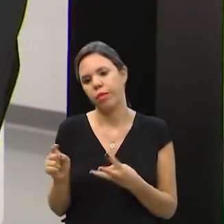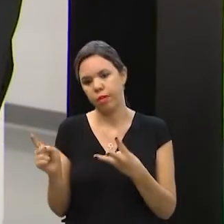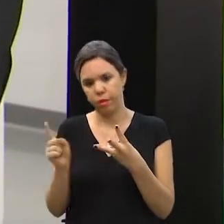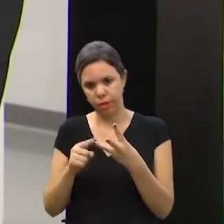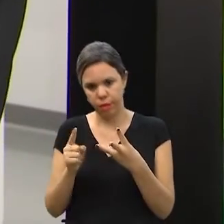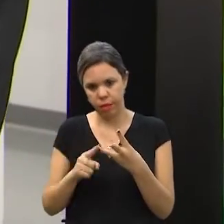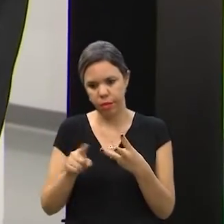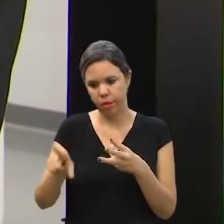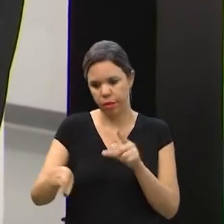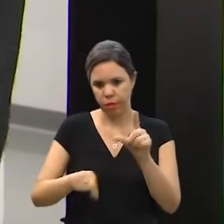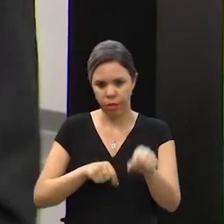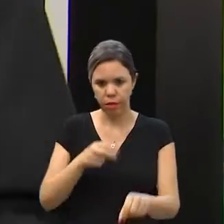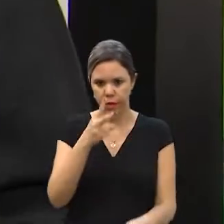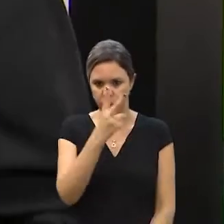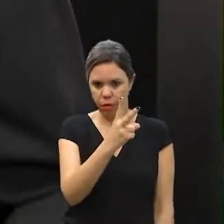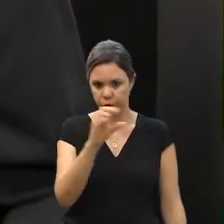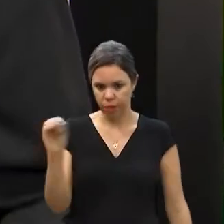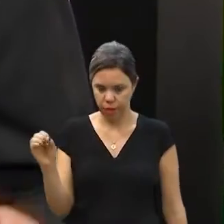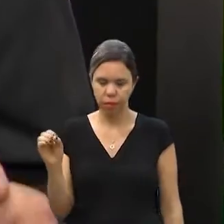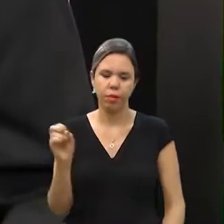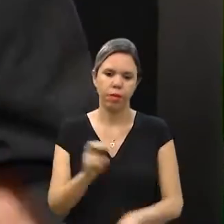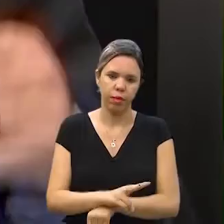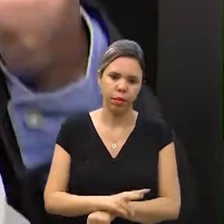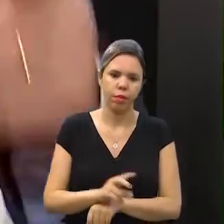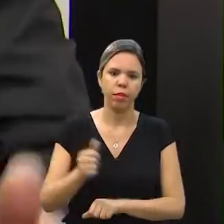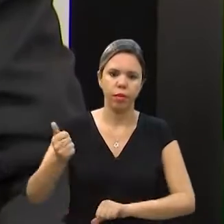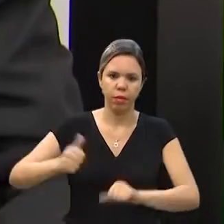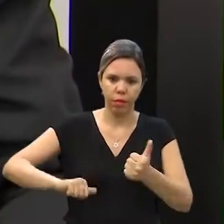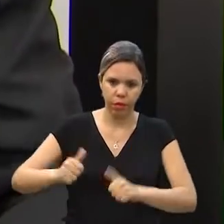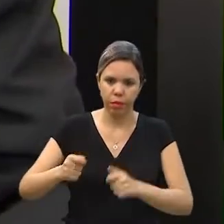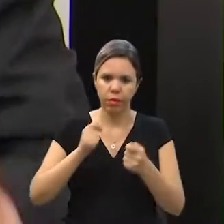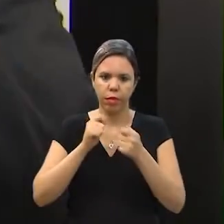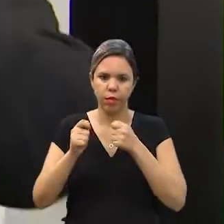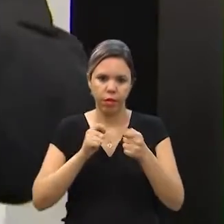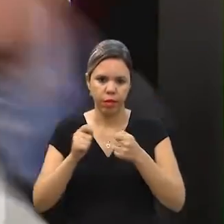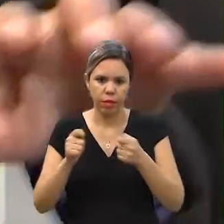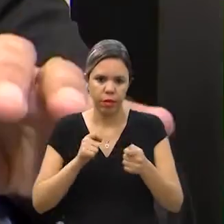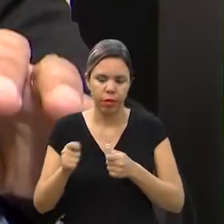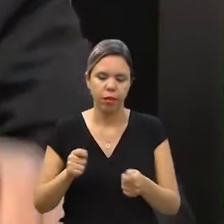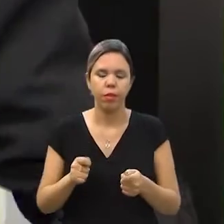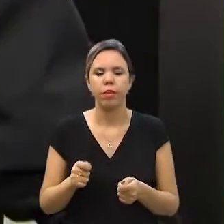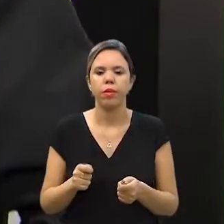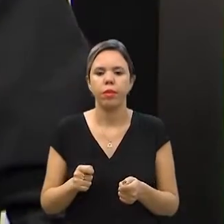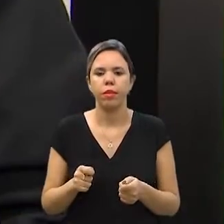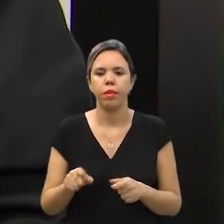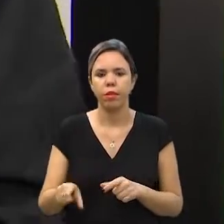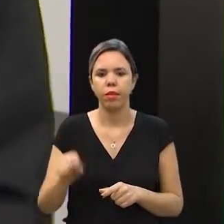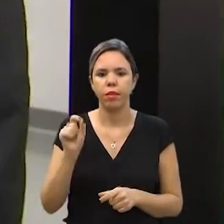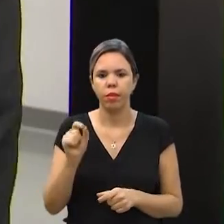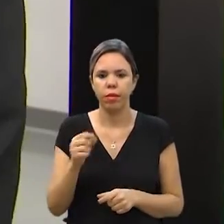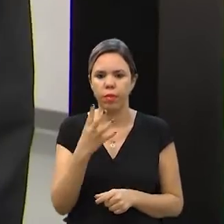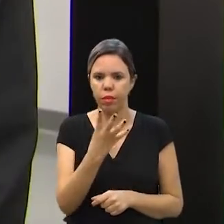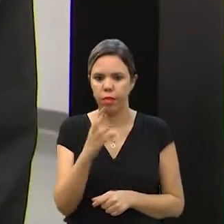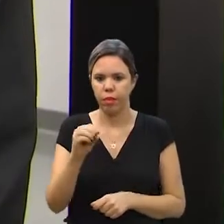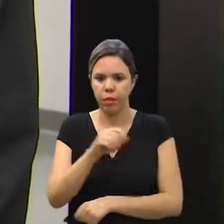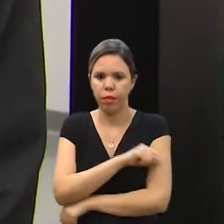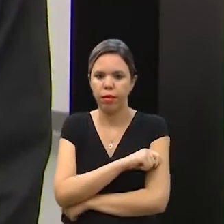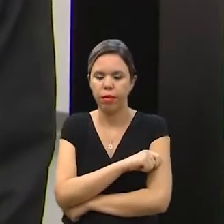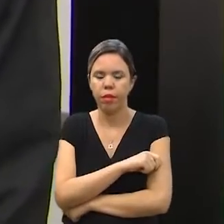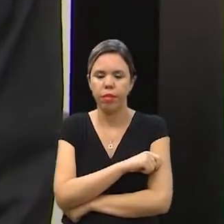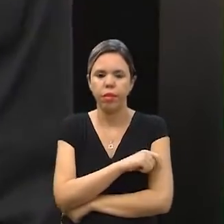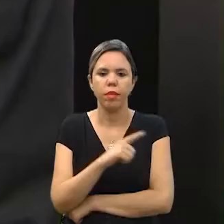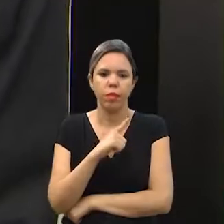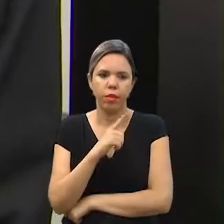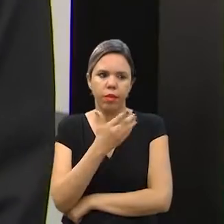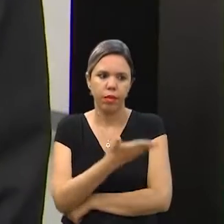vamos selecionar 200, né? E desses 200 faremos as entrevistas. Desses 200 nós escolheremos 40